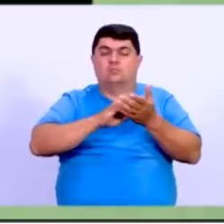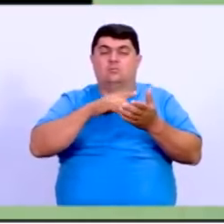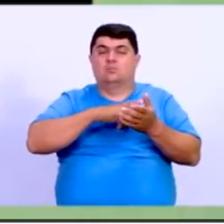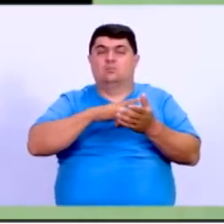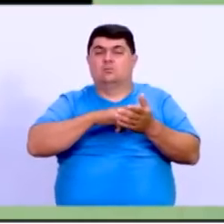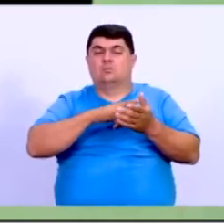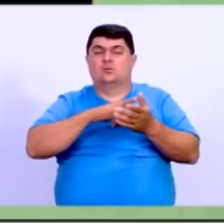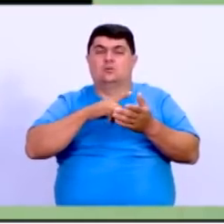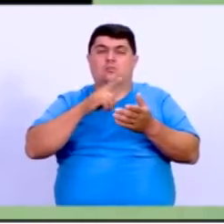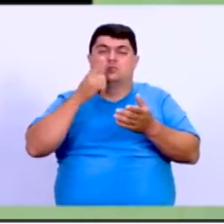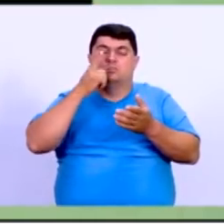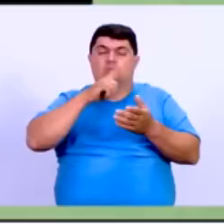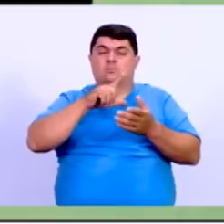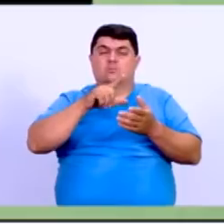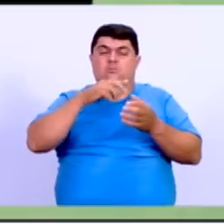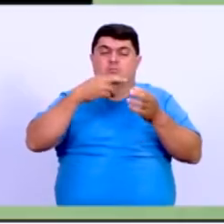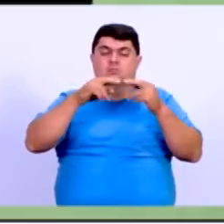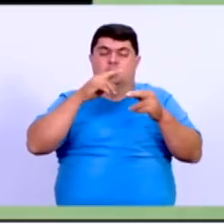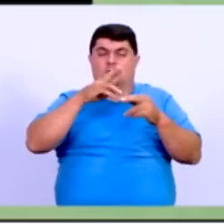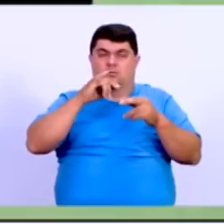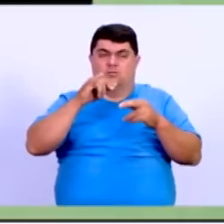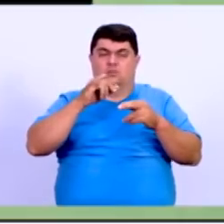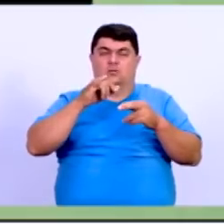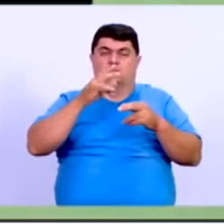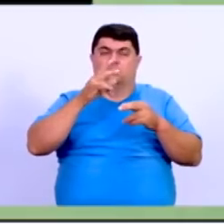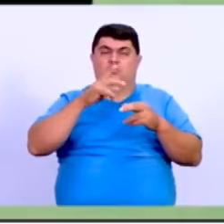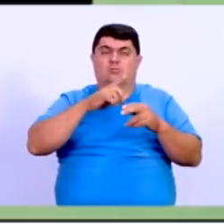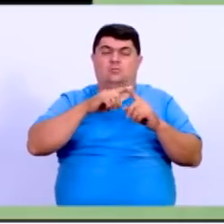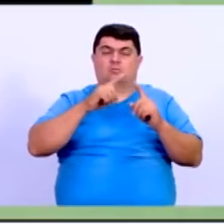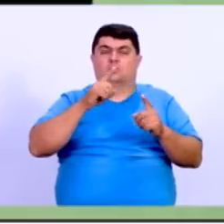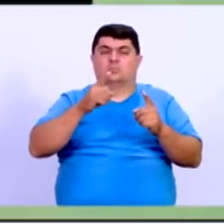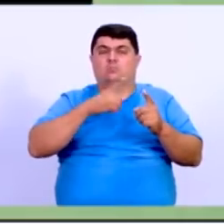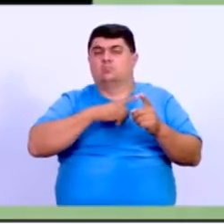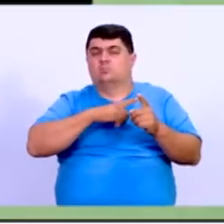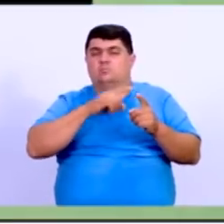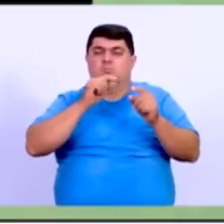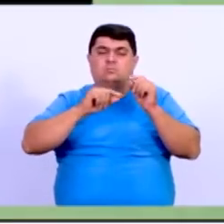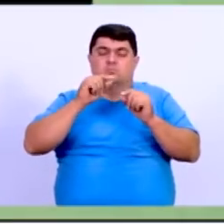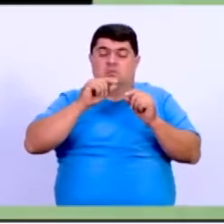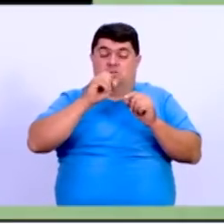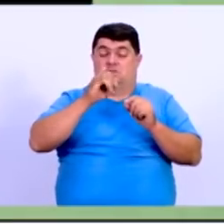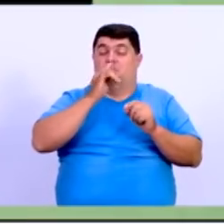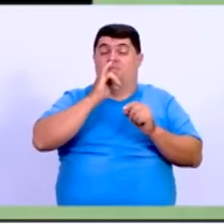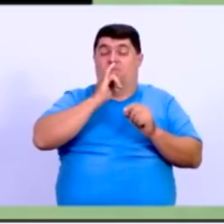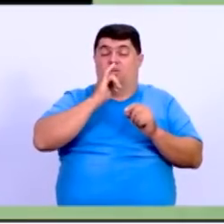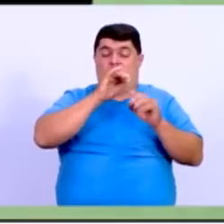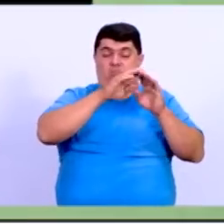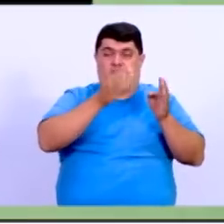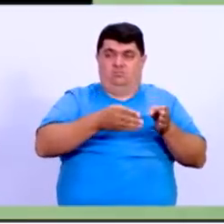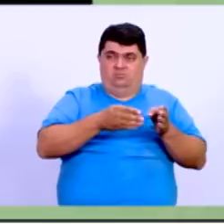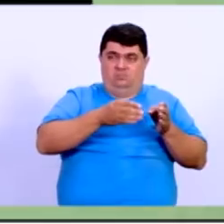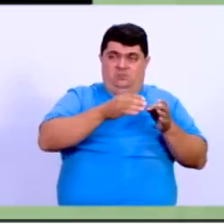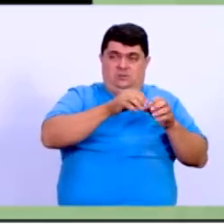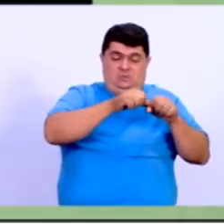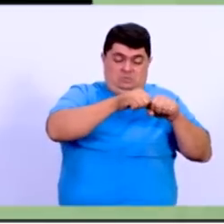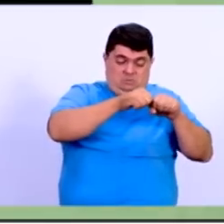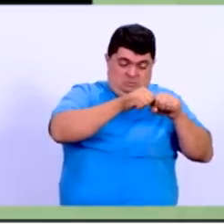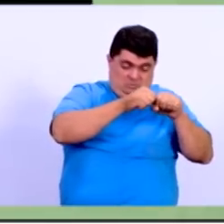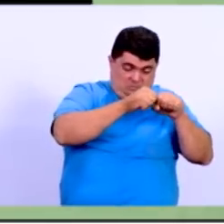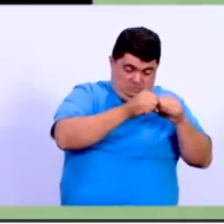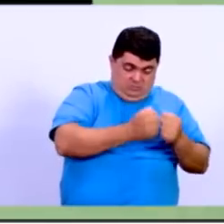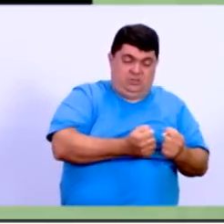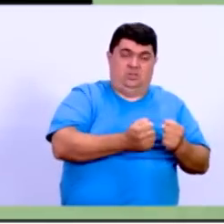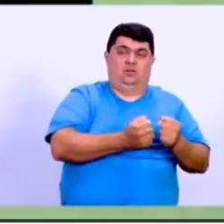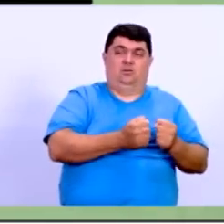tua rede ela pode até continuar em funcionamento, tá? Agora, se essa máquina aqui falhar, olha só, se essa máquina falhar,